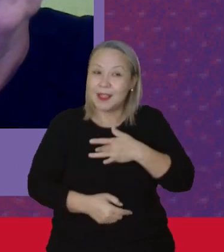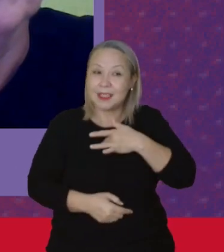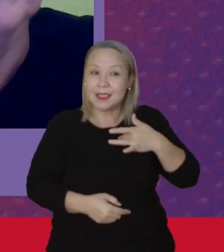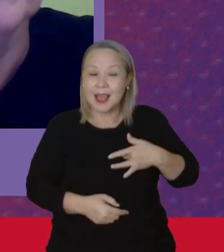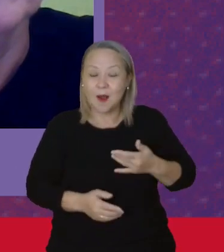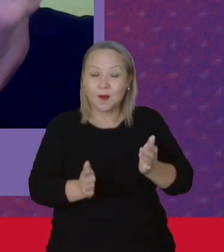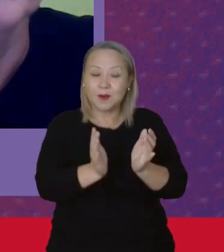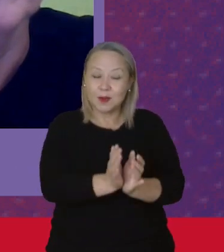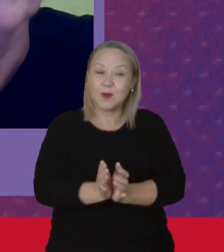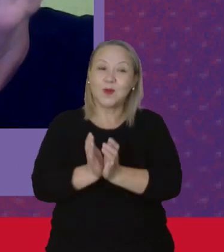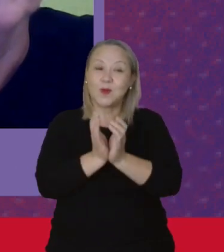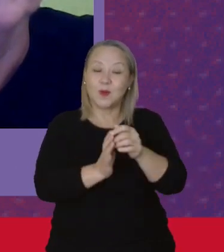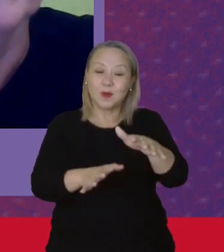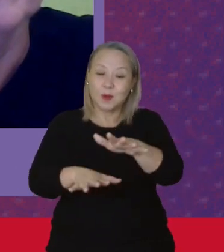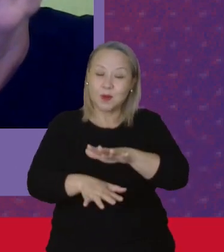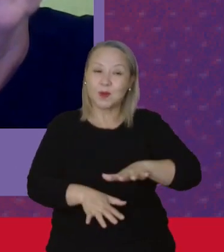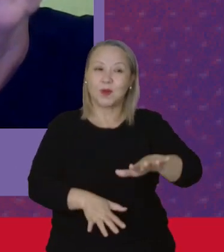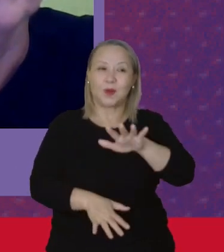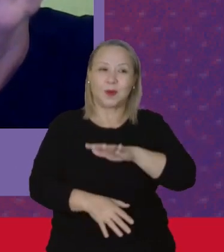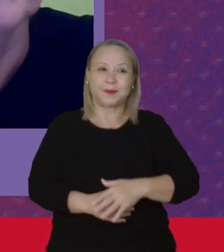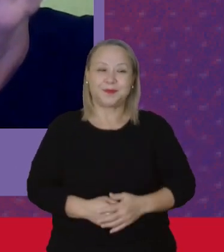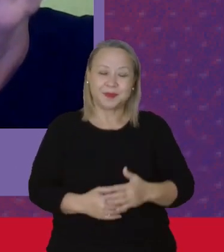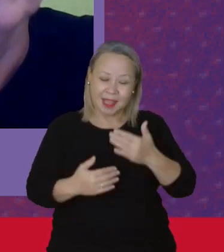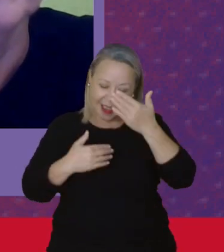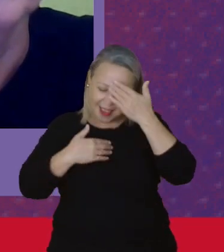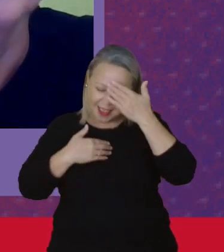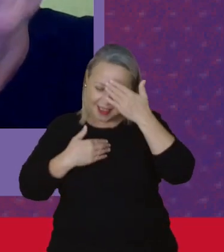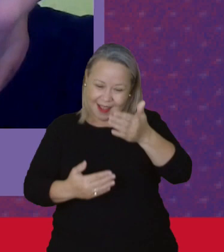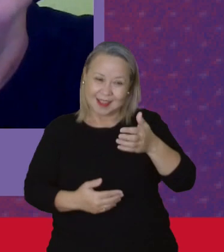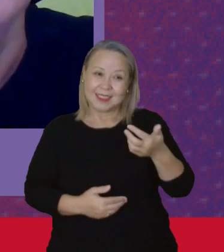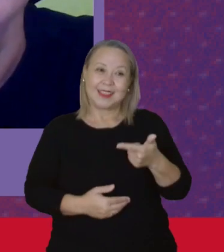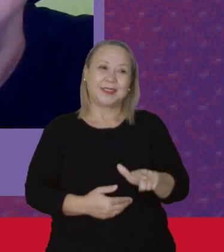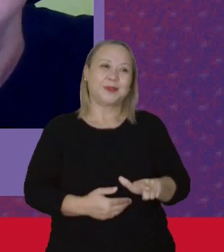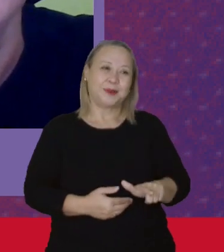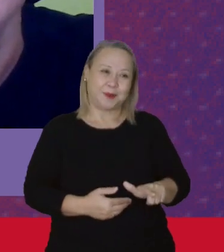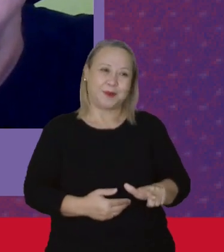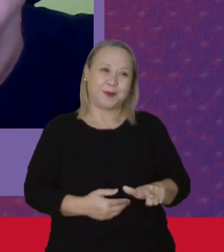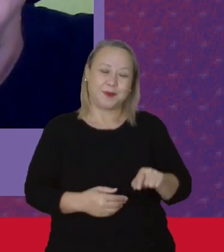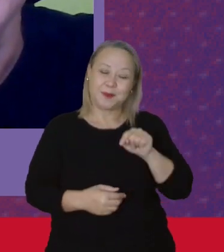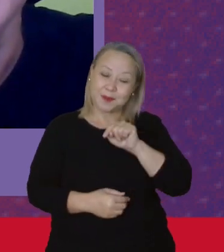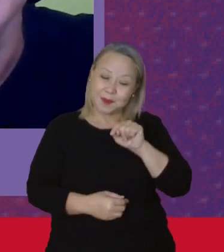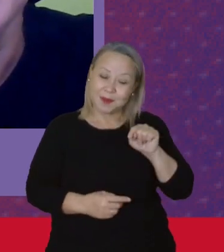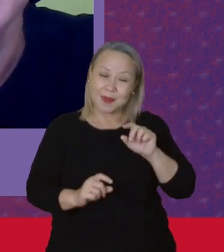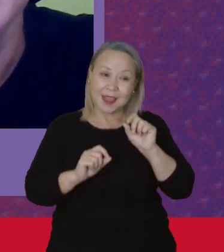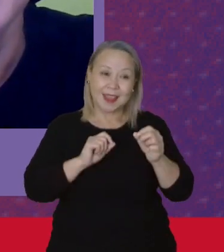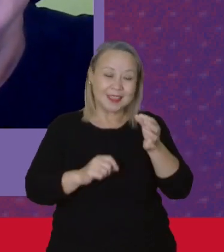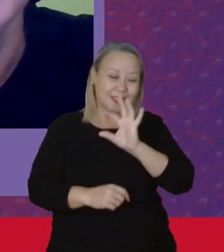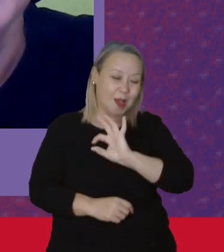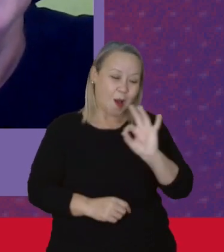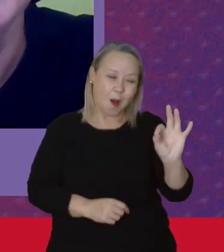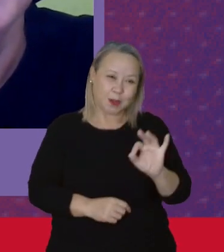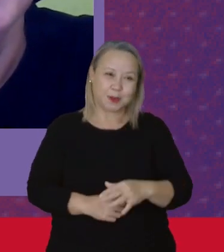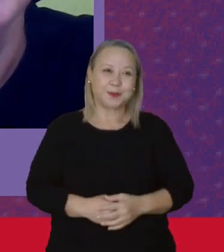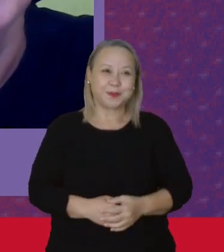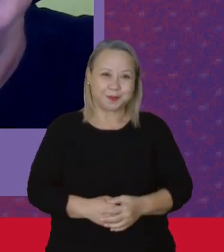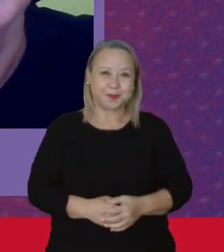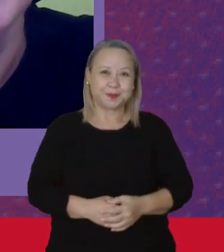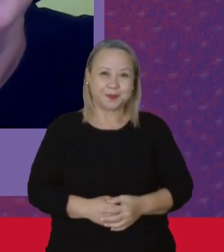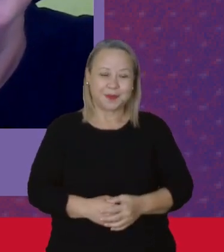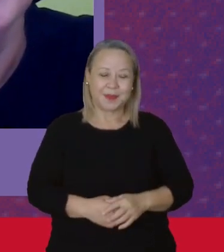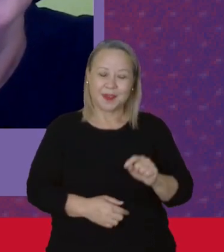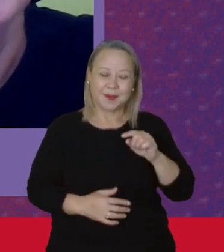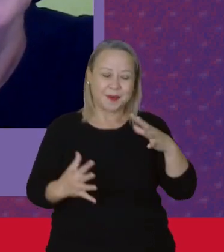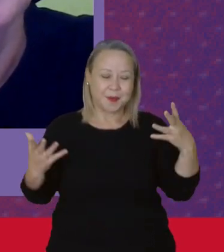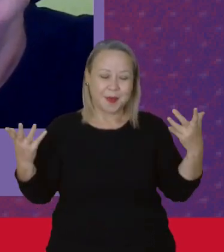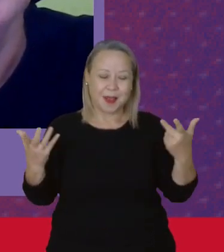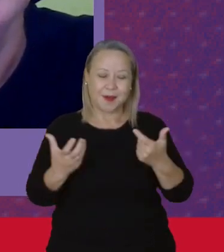falou. Então, agradecer mais uma vez, e é isso. Foi ótimo, gente. Vocês são incríveis.